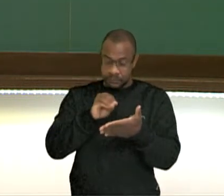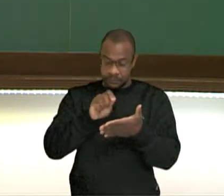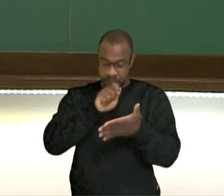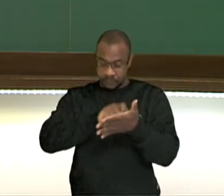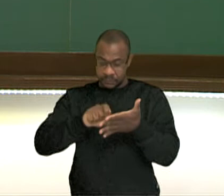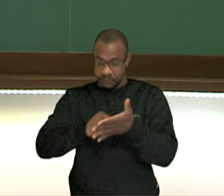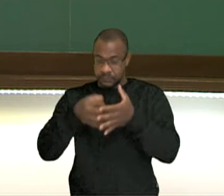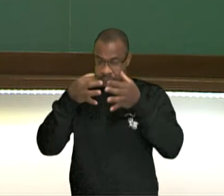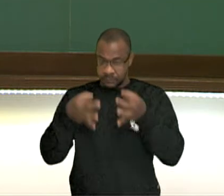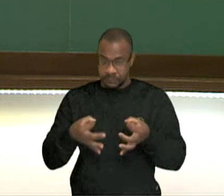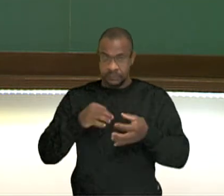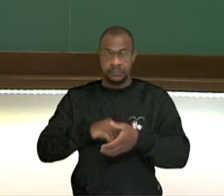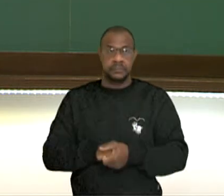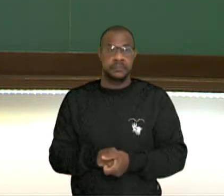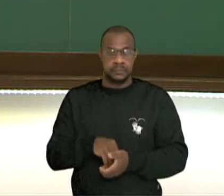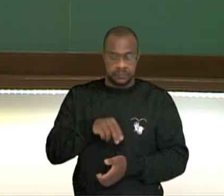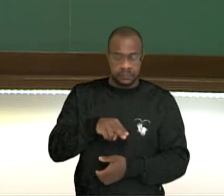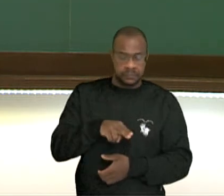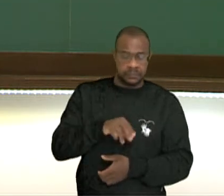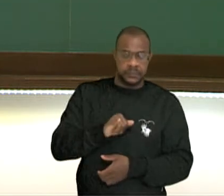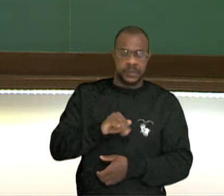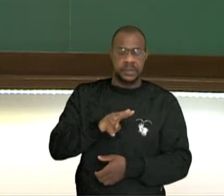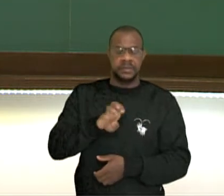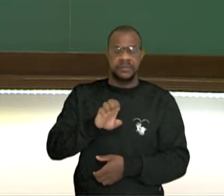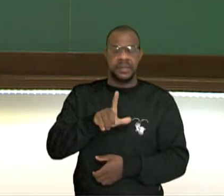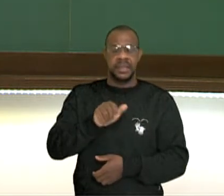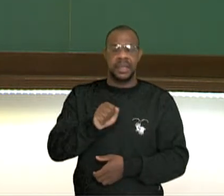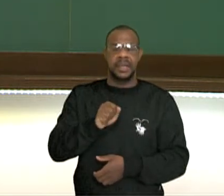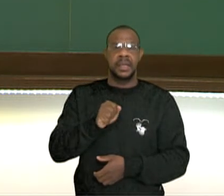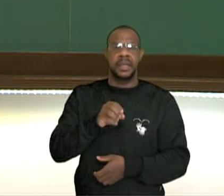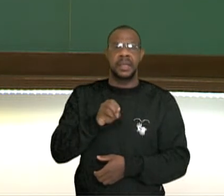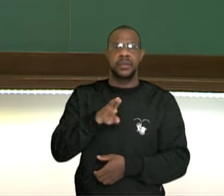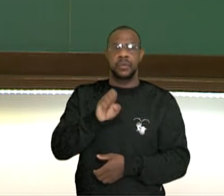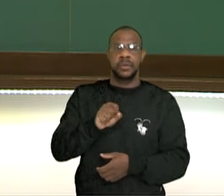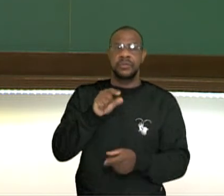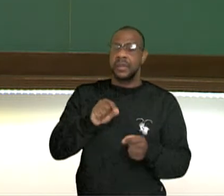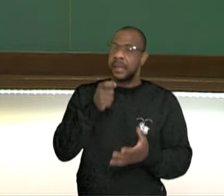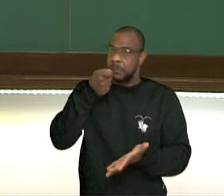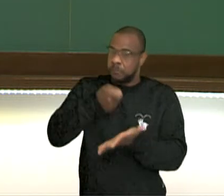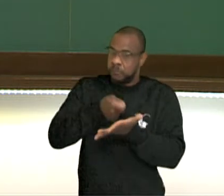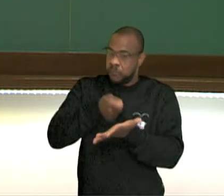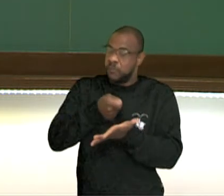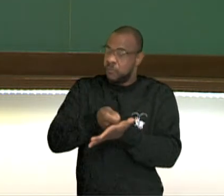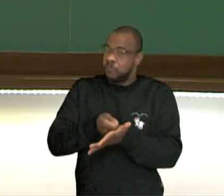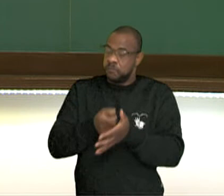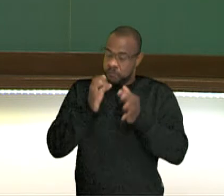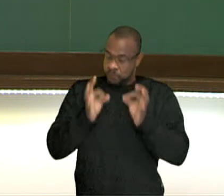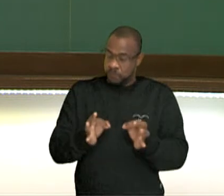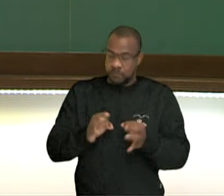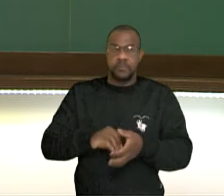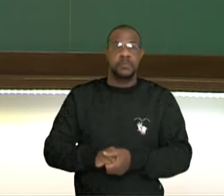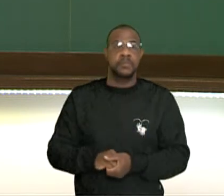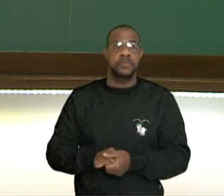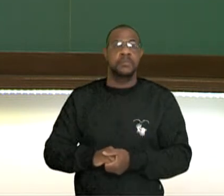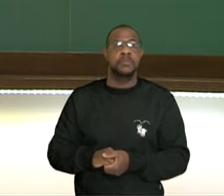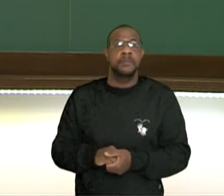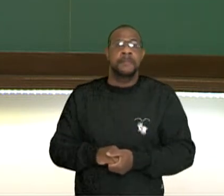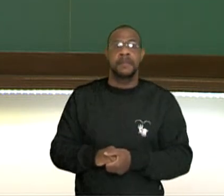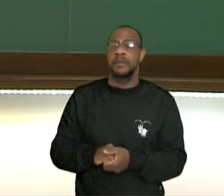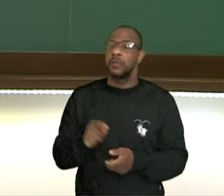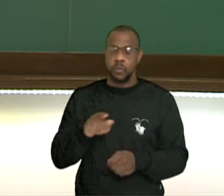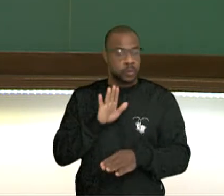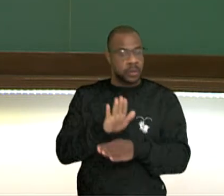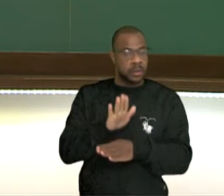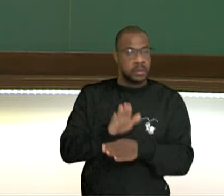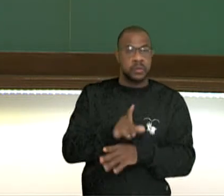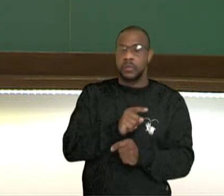que os niveladores eram mais radicais. Vamos ver como ficou aqui, né? Niveladores e escavadores não defendiam